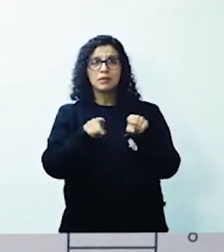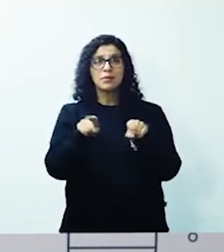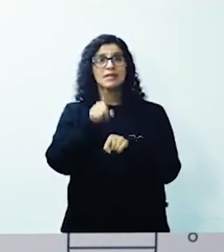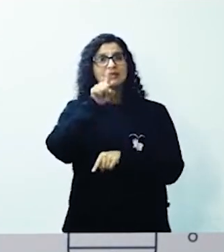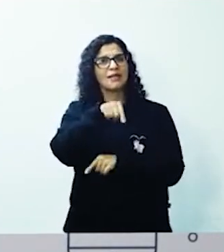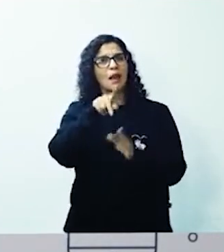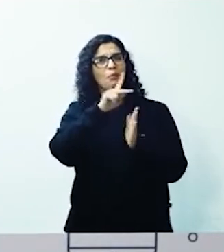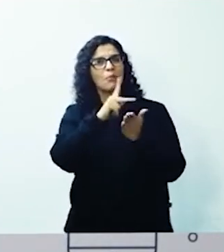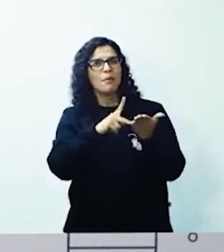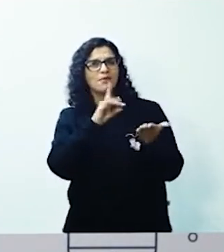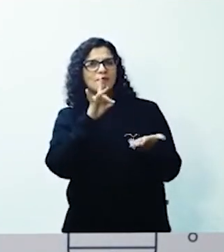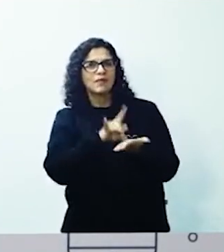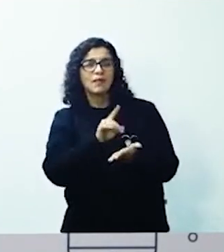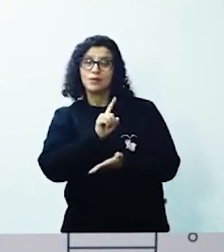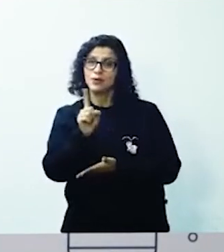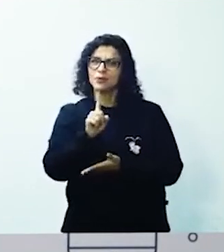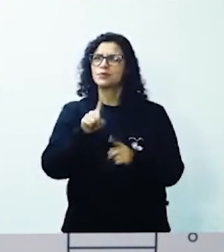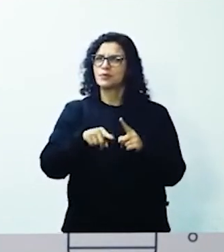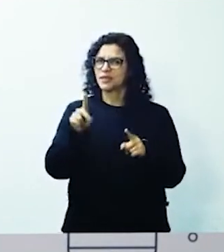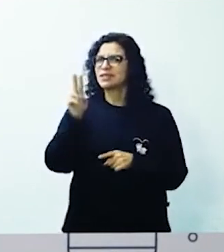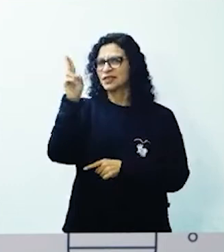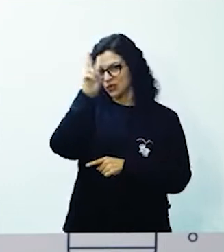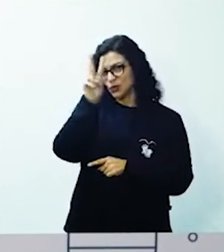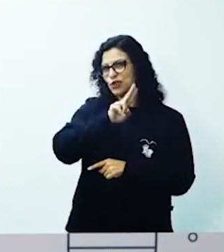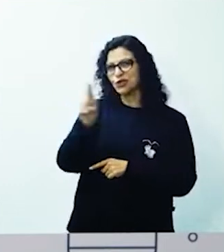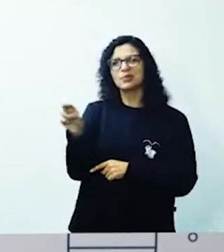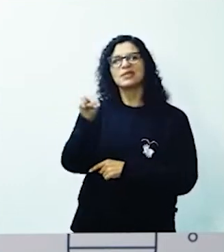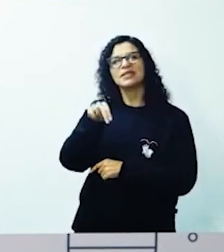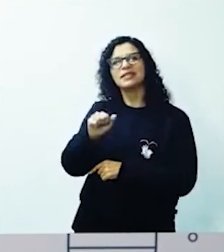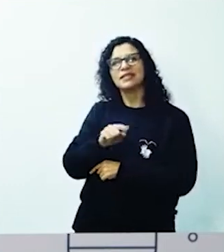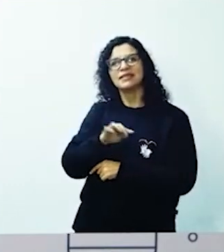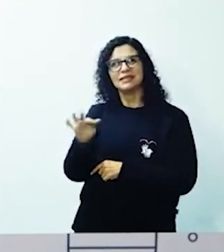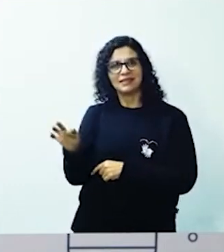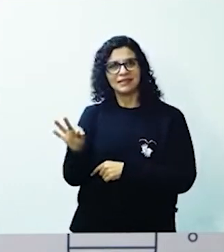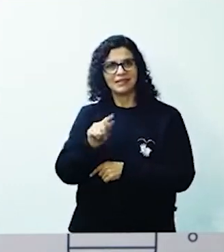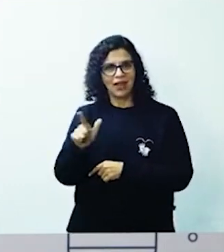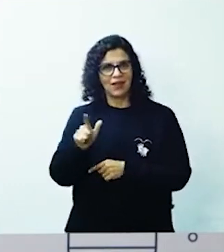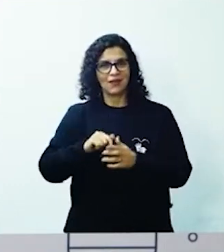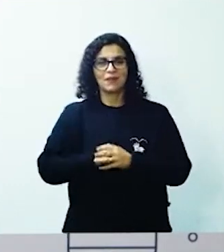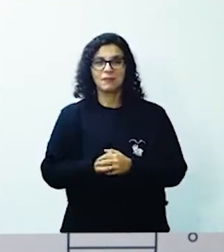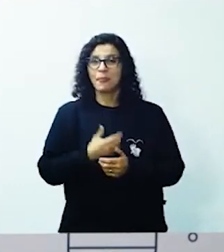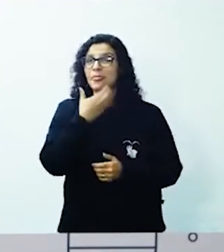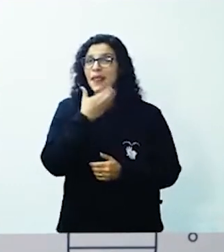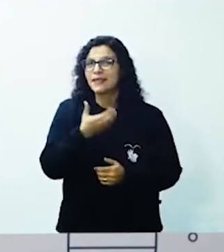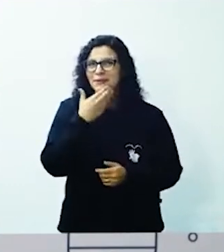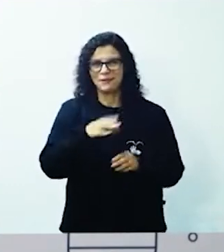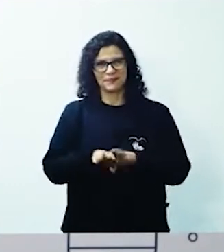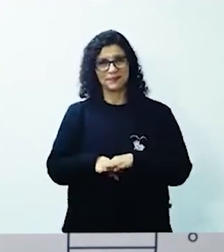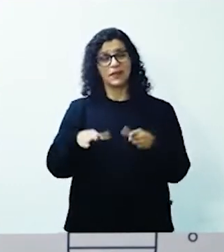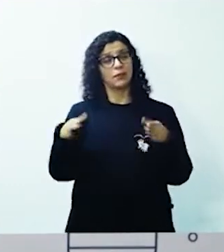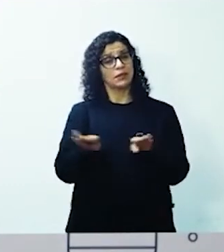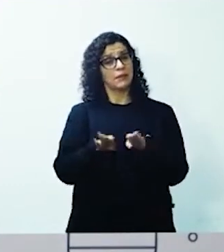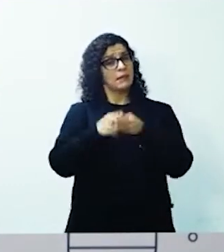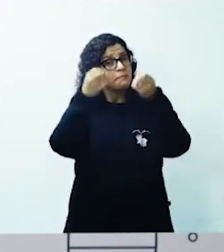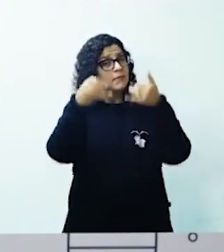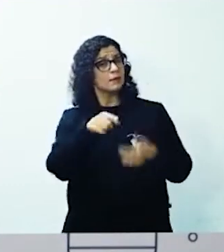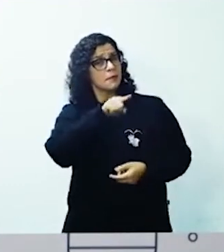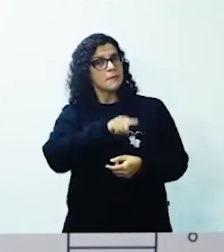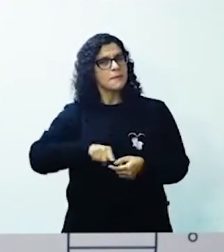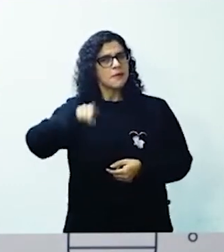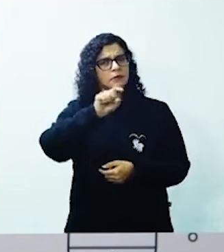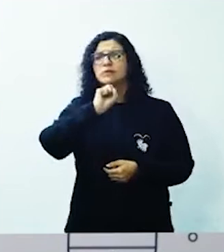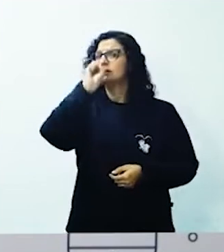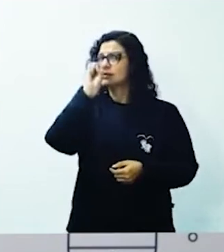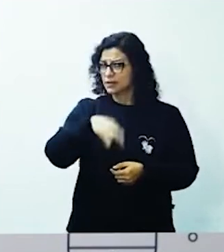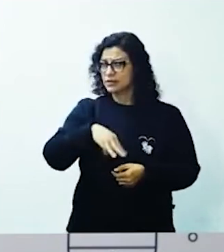era aquele poema mesmo ou não. Mas eu lembro do nome, e o nome do poema chama-se Natal. Tá? Então, isso para dizer para vocês que